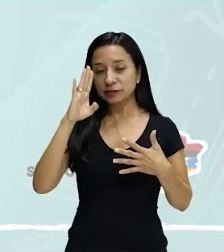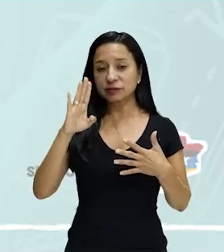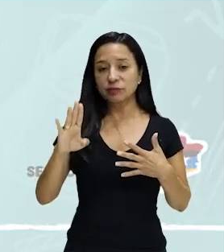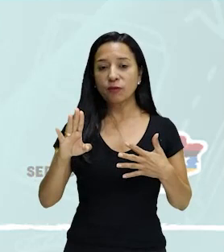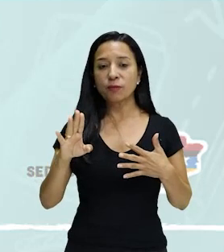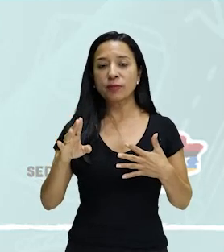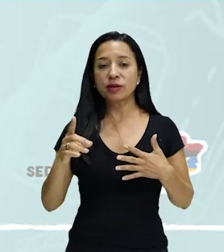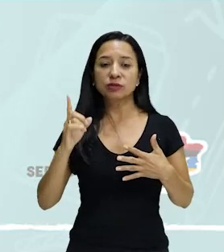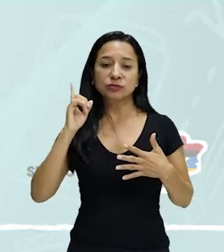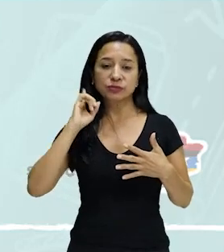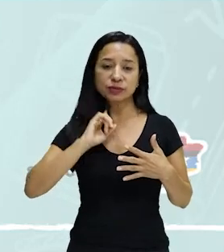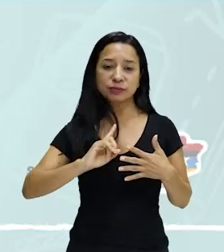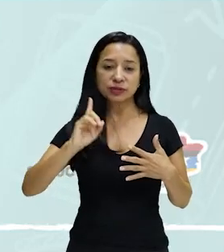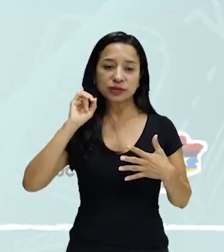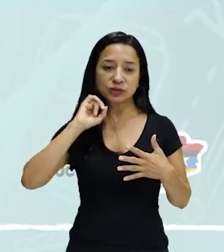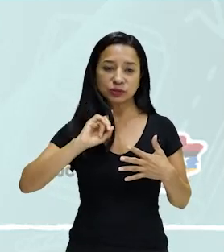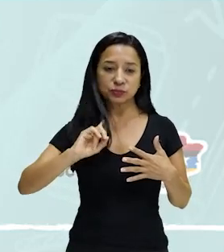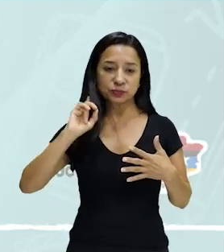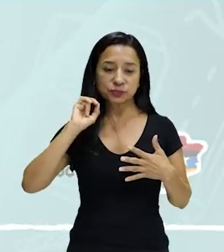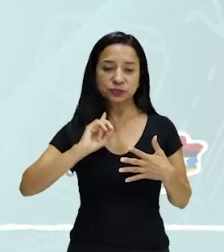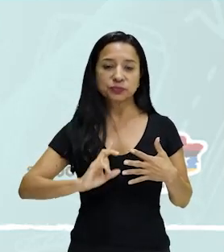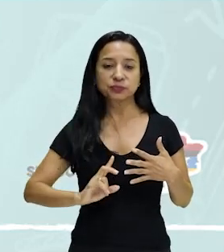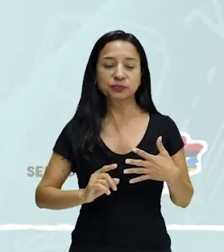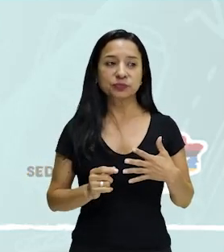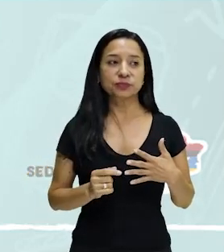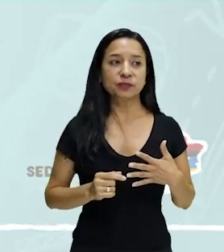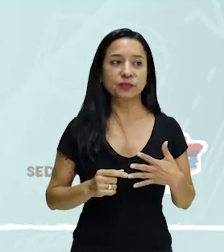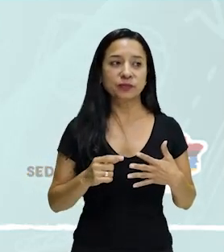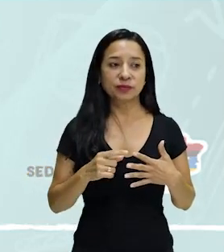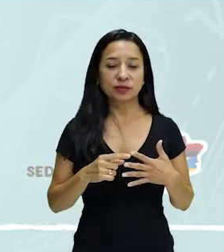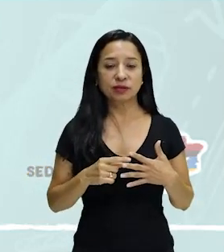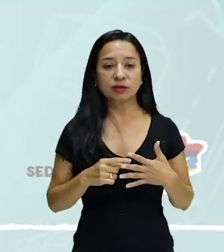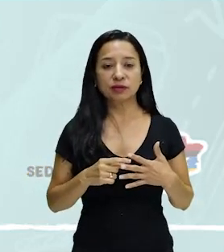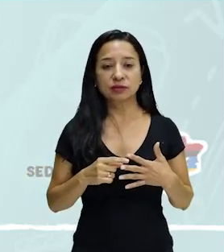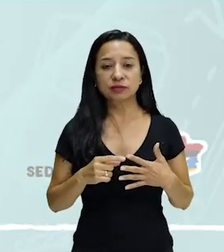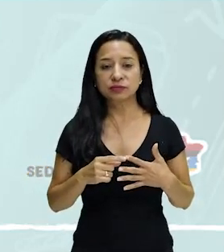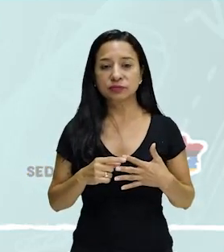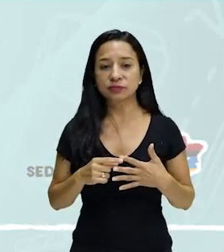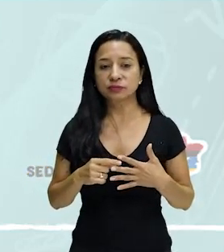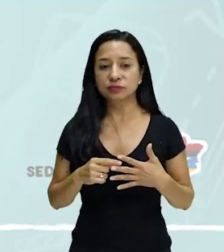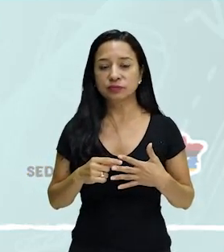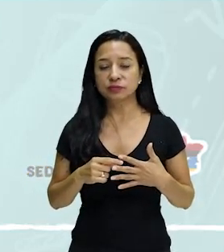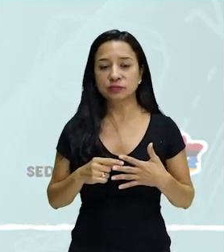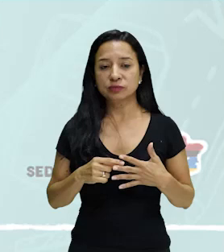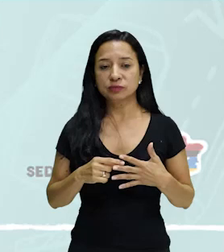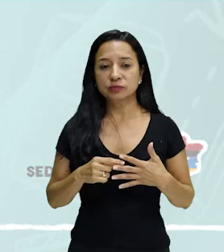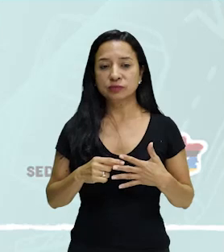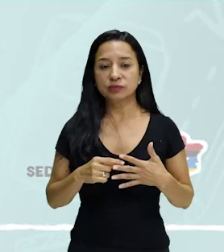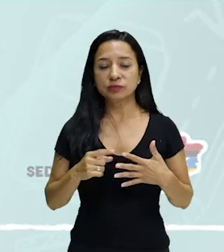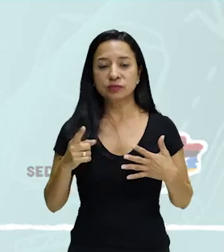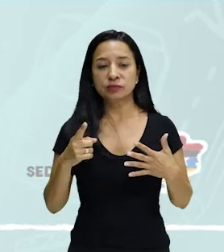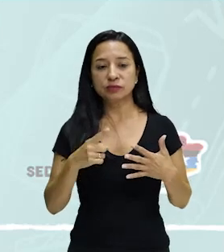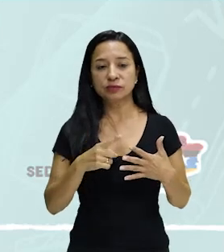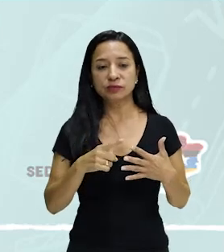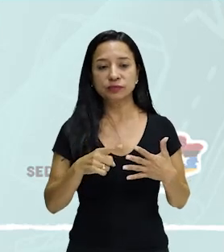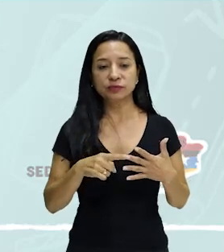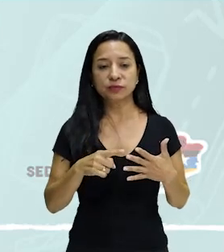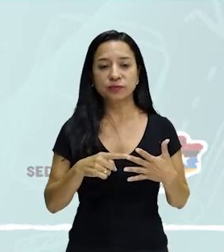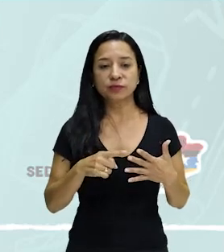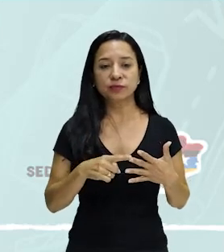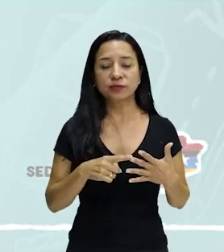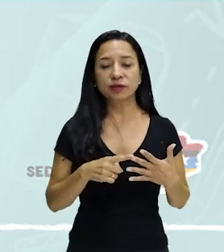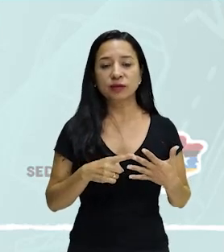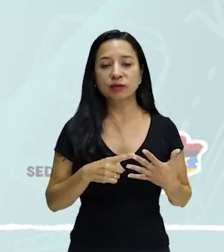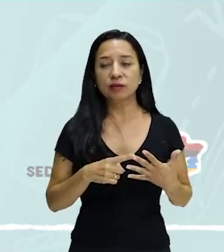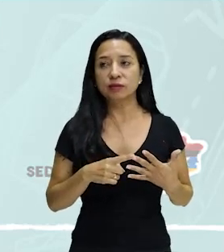né? Andou ganhando aí uma sequência de jogos com placares aí bem amplos, né, Júnior? Aí implicam.